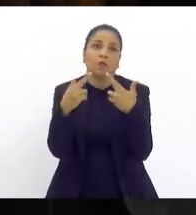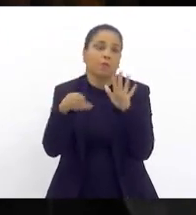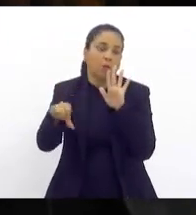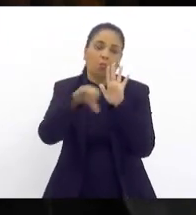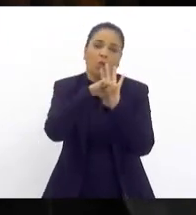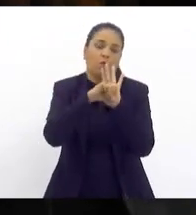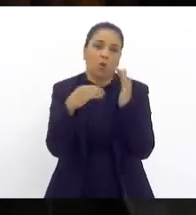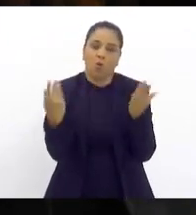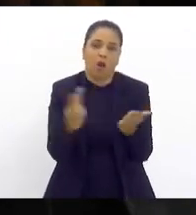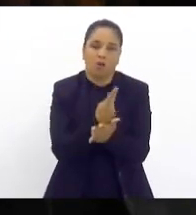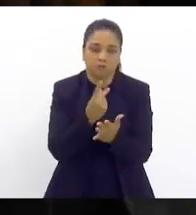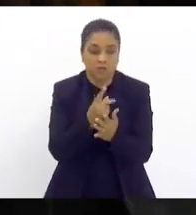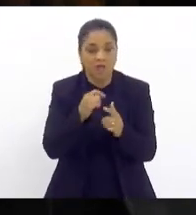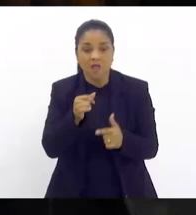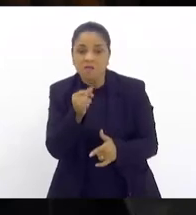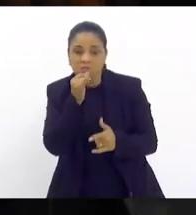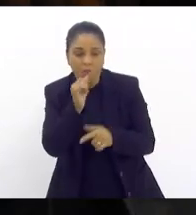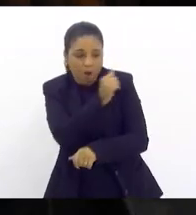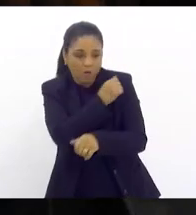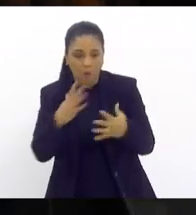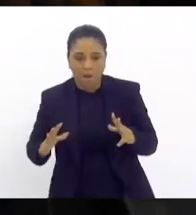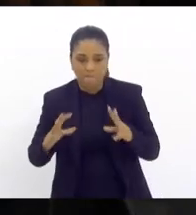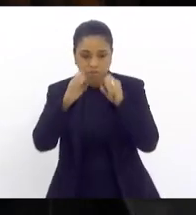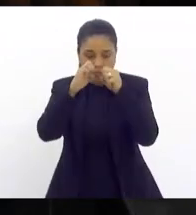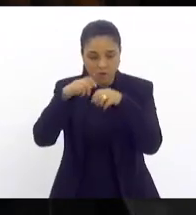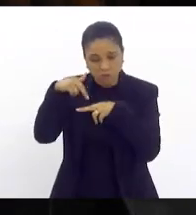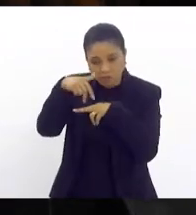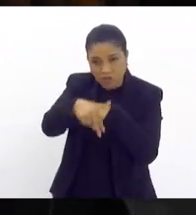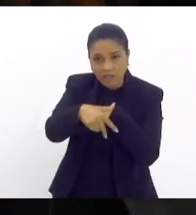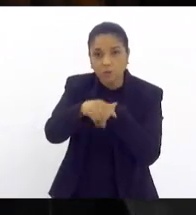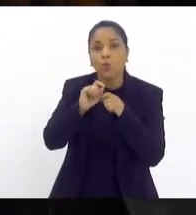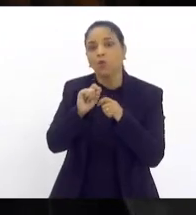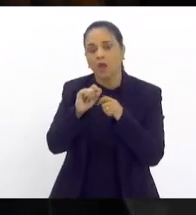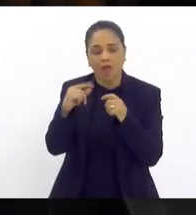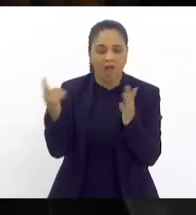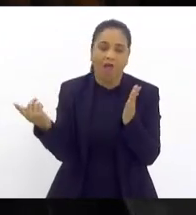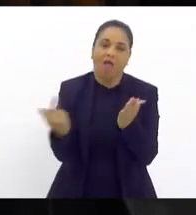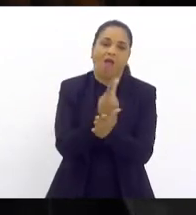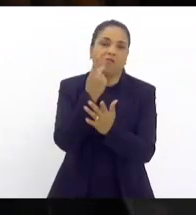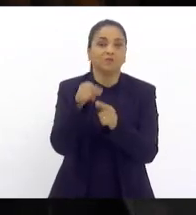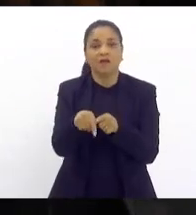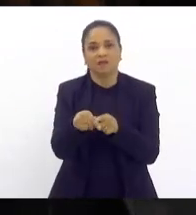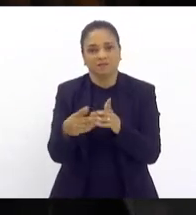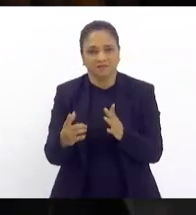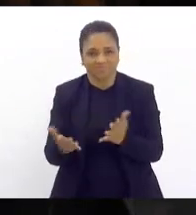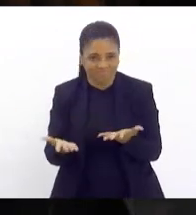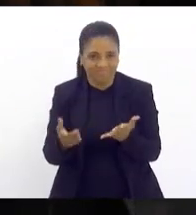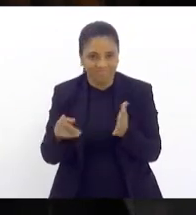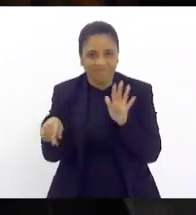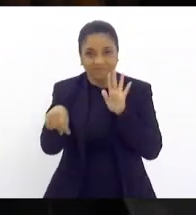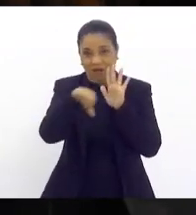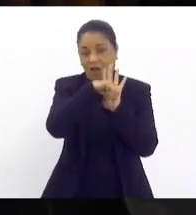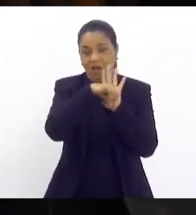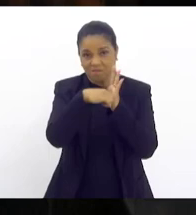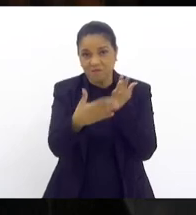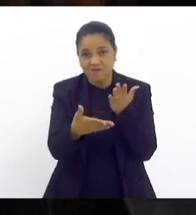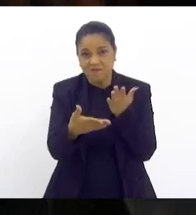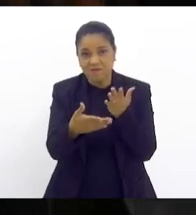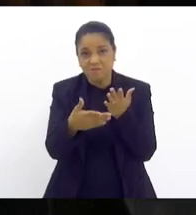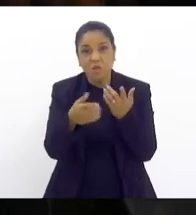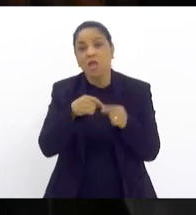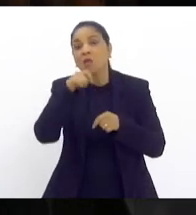um aluno começa uma briga com outro perto da escada Acontece uma tragédia não tem nem quem separa e nem quem